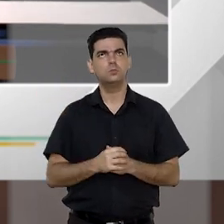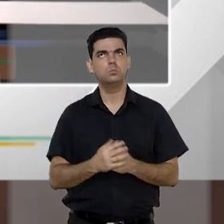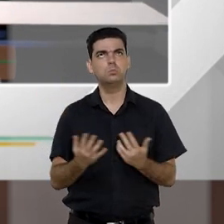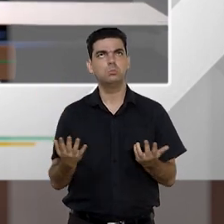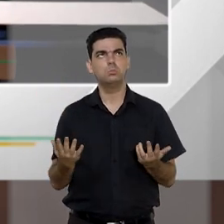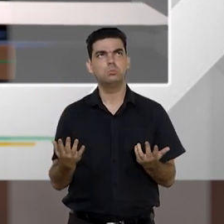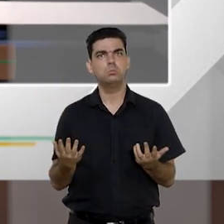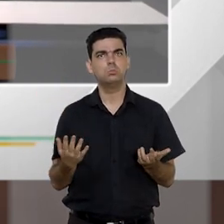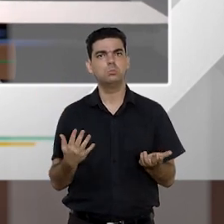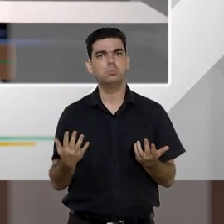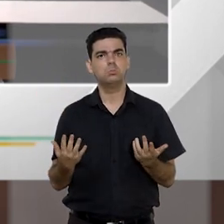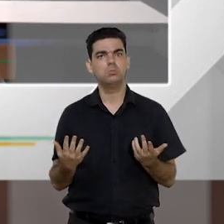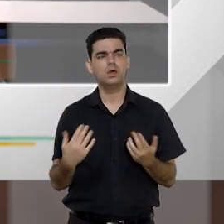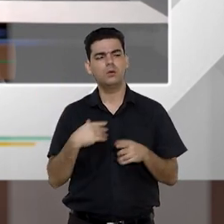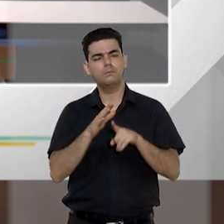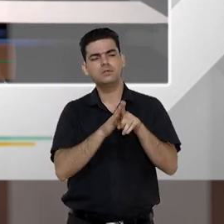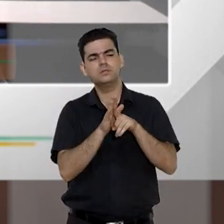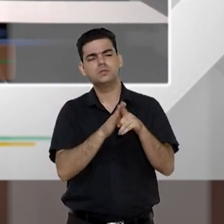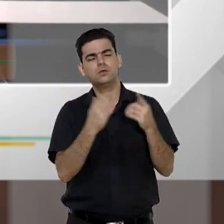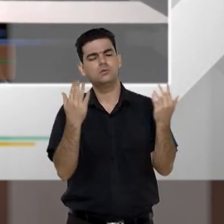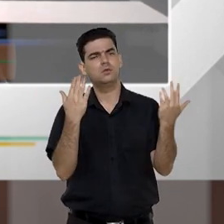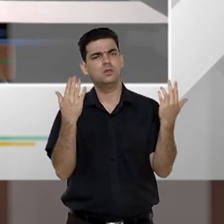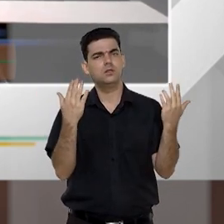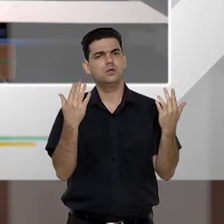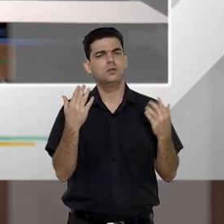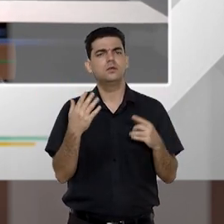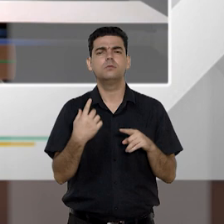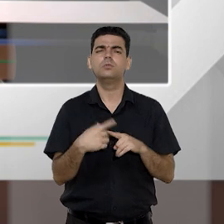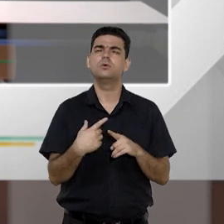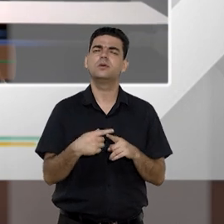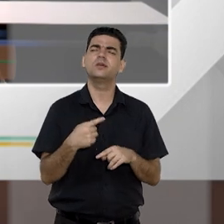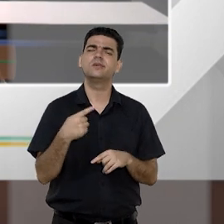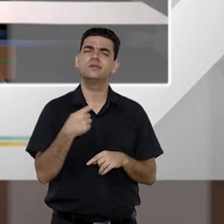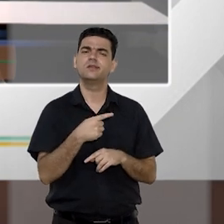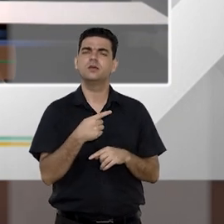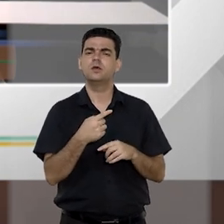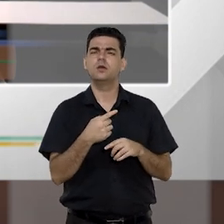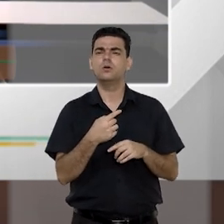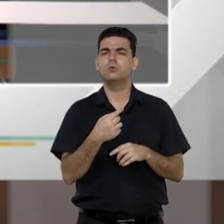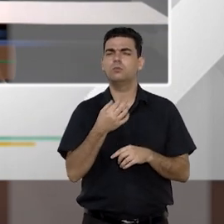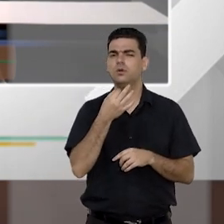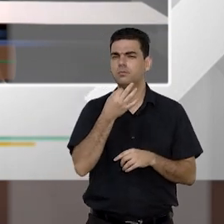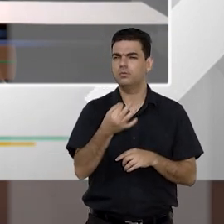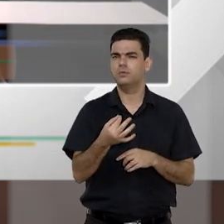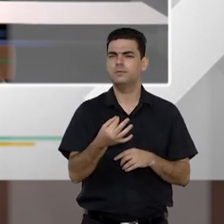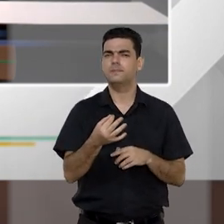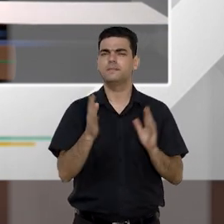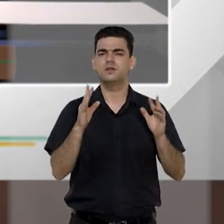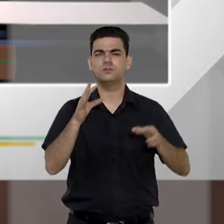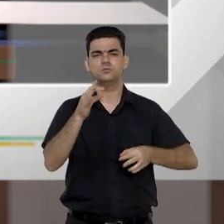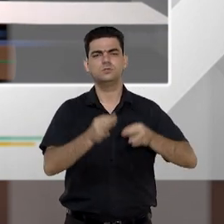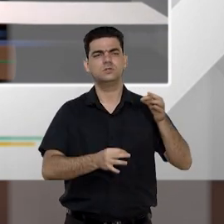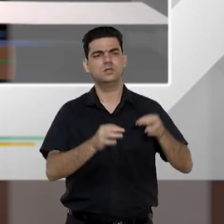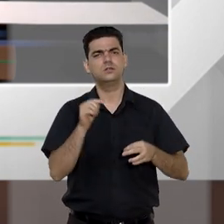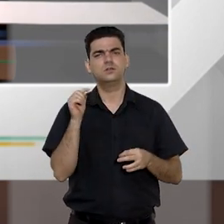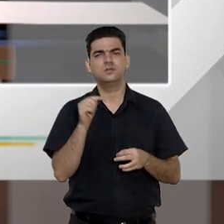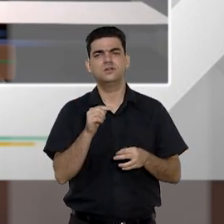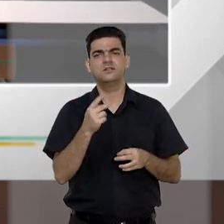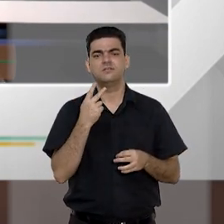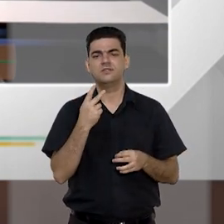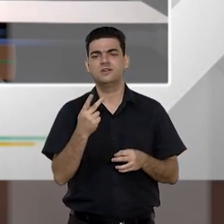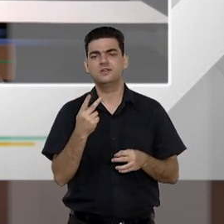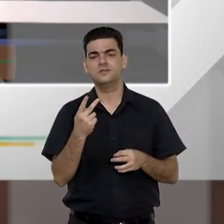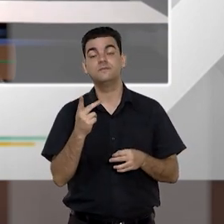federais. Então chama atenção também nessa pesquisa o fato de que o assunto mais demandado